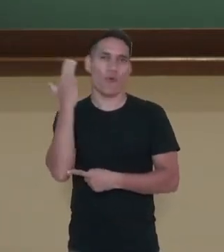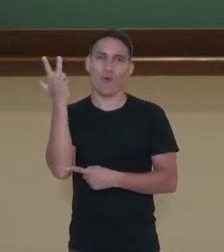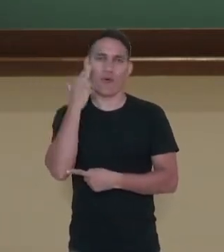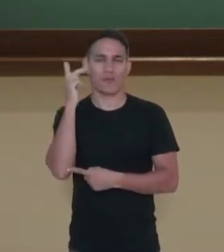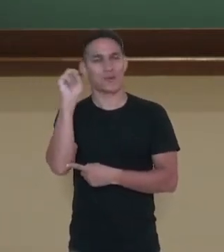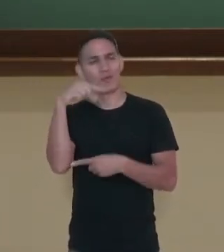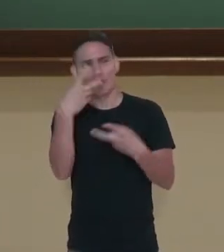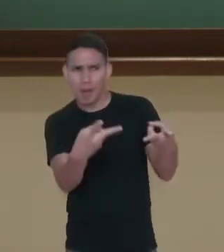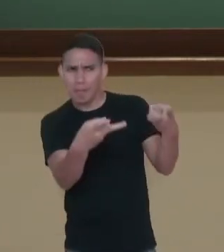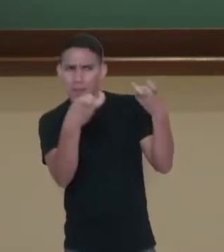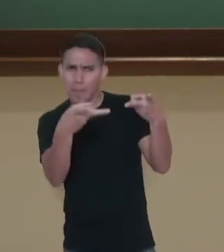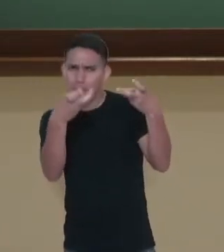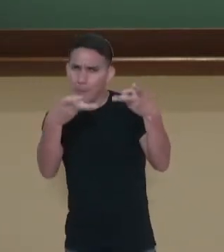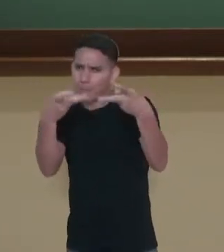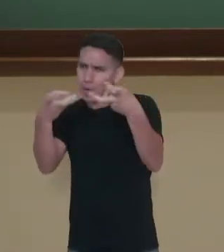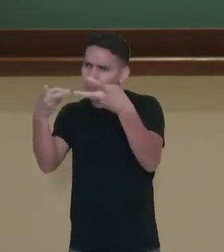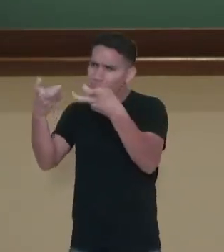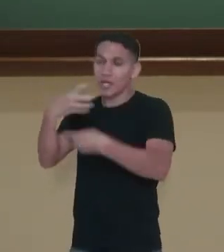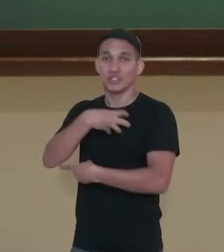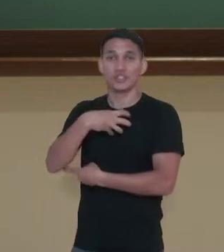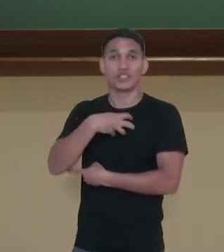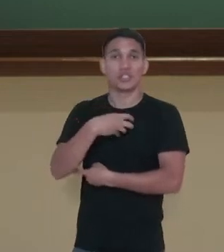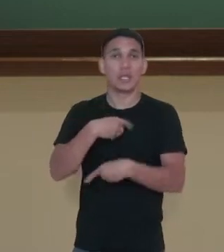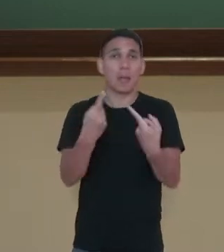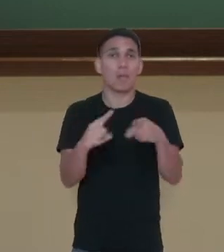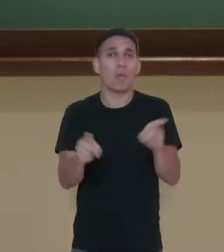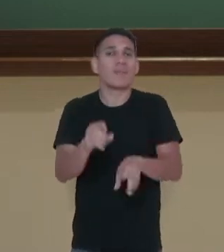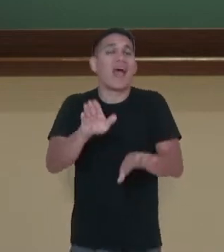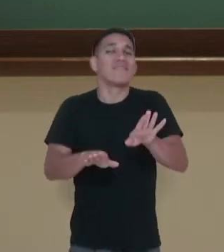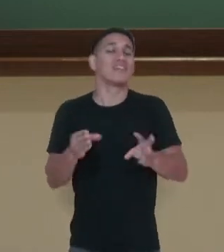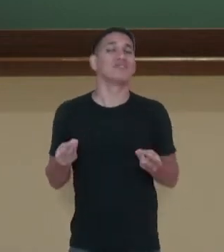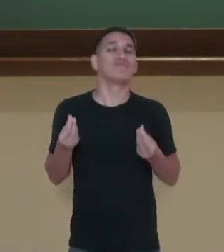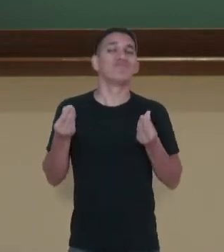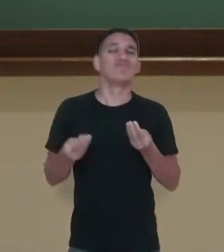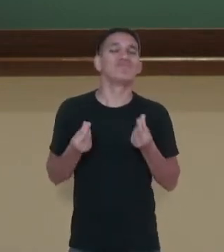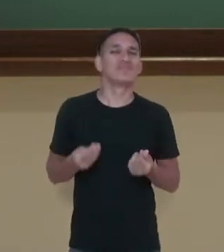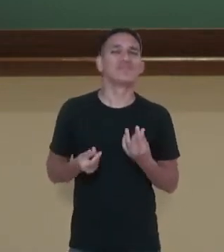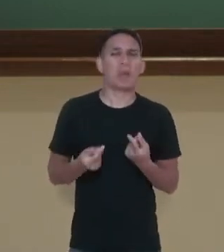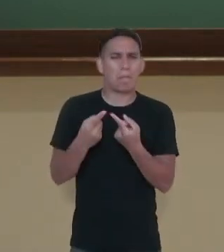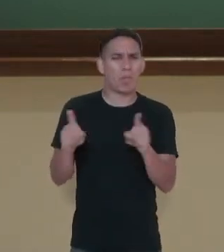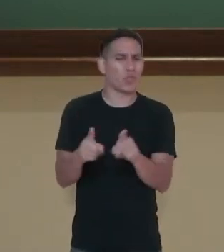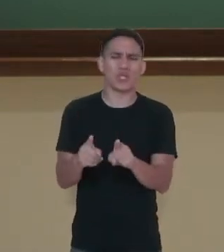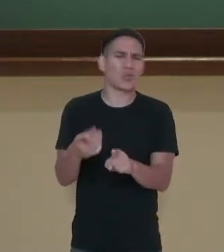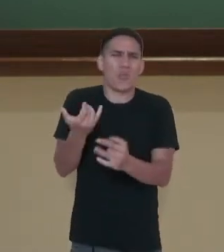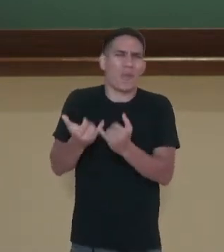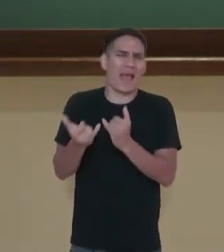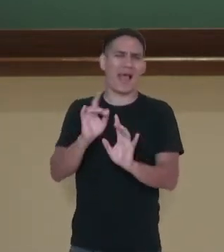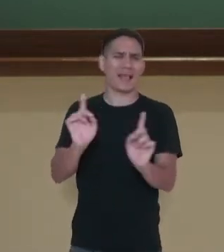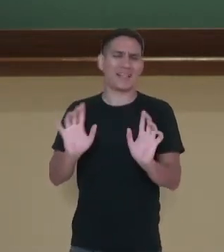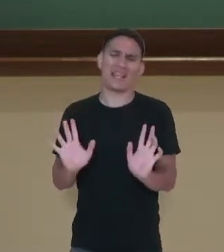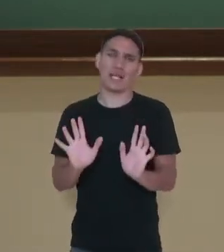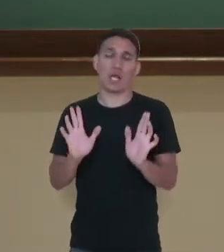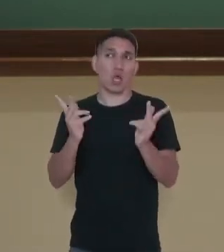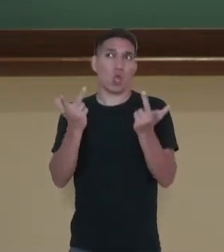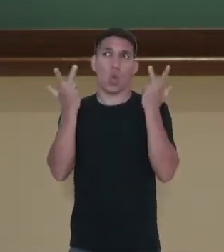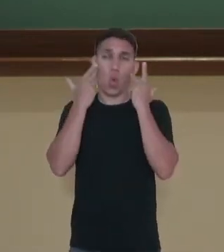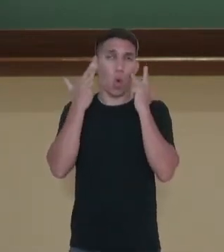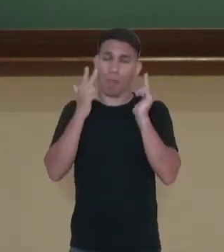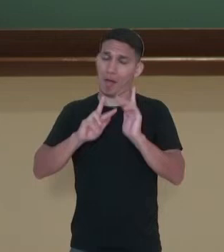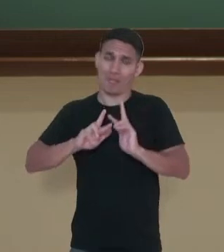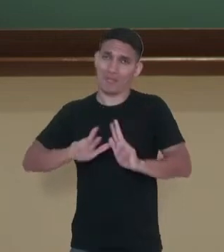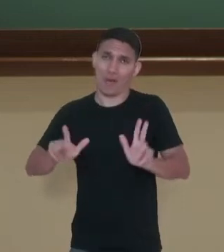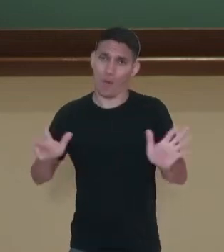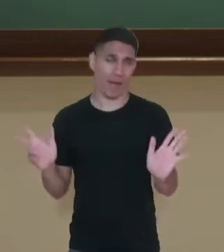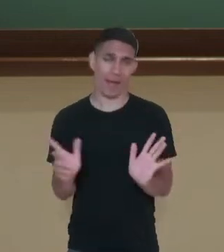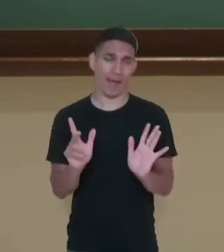observarmos estilos de músicas que às vezes não parecem música. Bom, comum não tanto assim, né? Comum seria